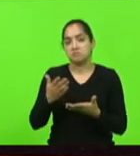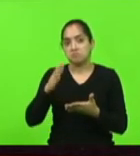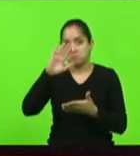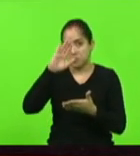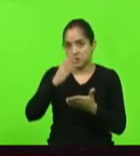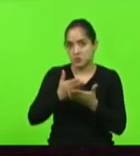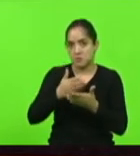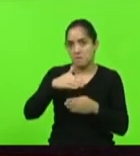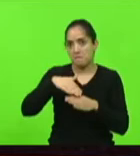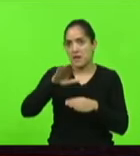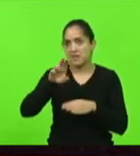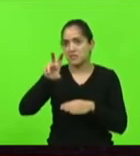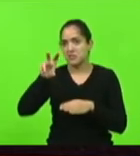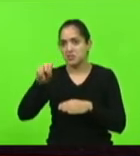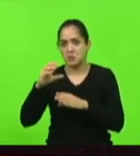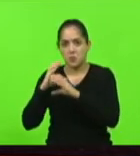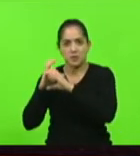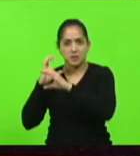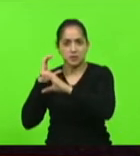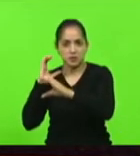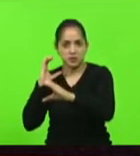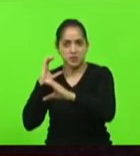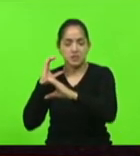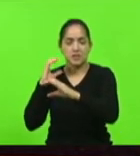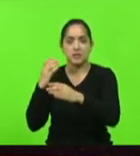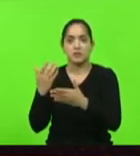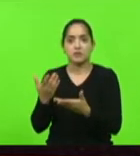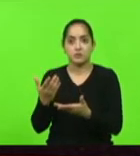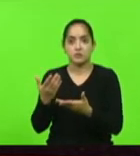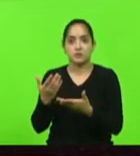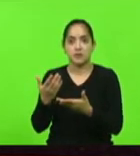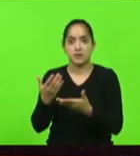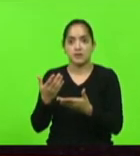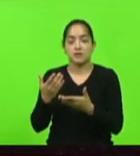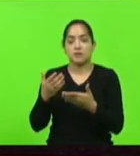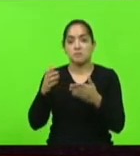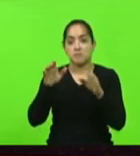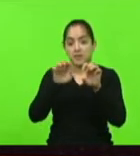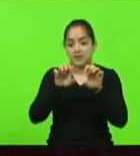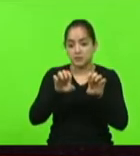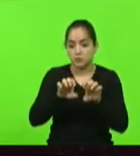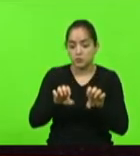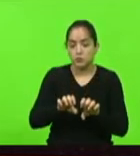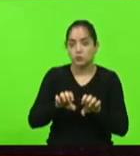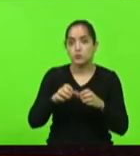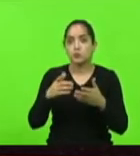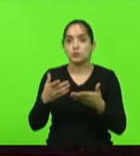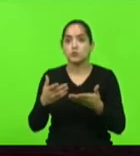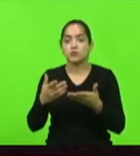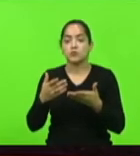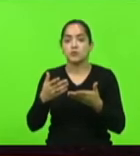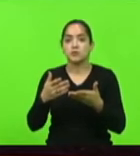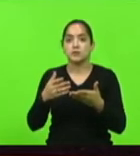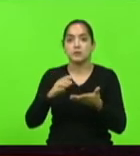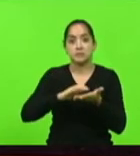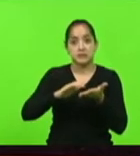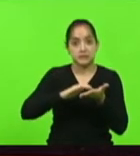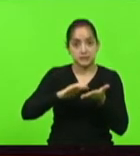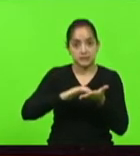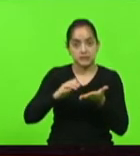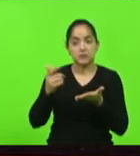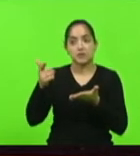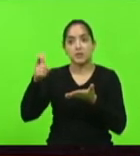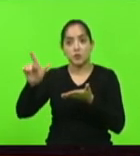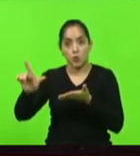50 engenheiros que foram cedidos pela estrutura da Secretaria de Infraestrutura e também outros